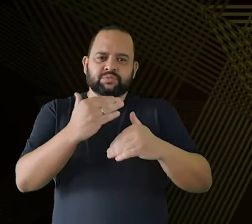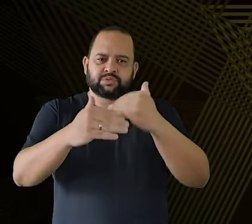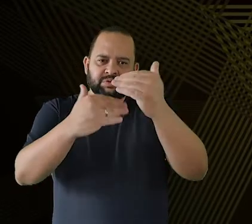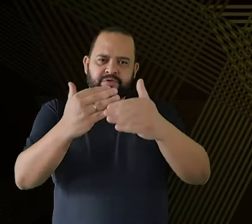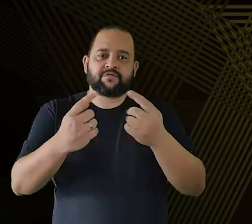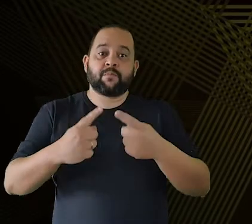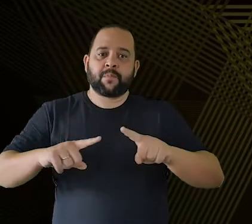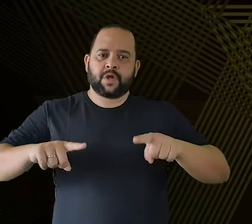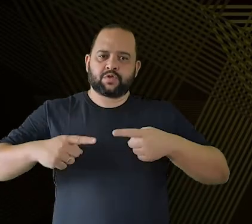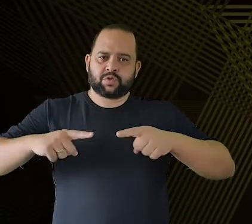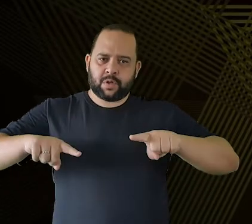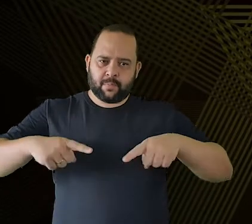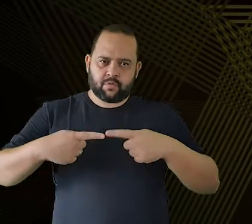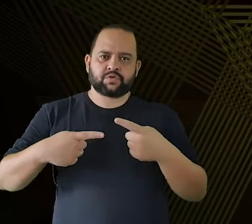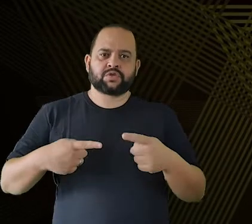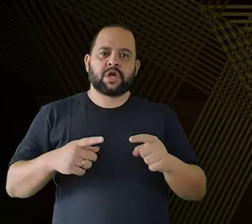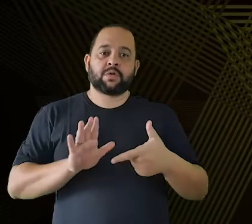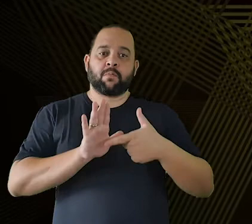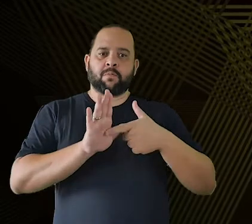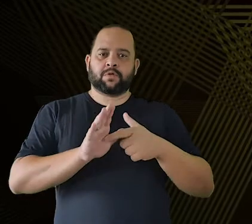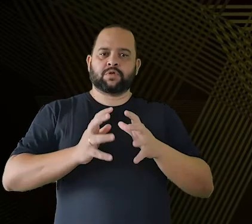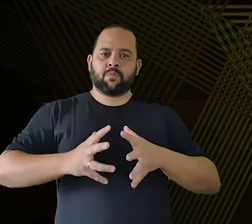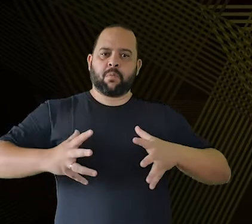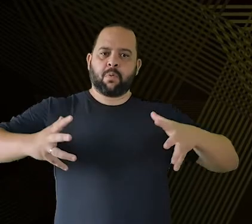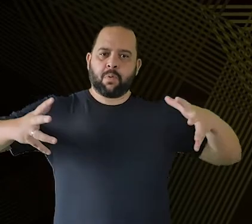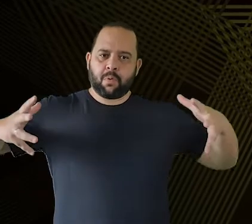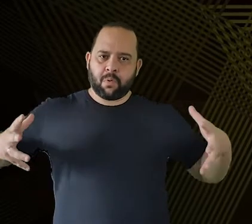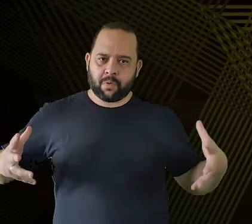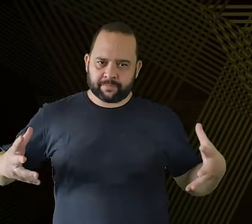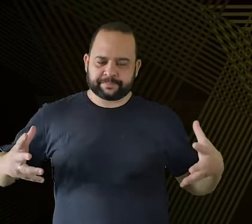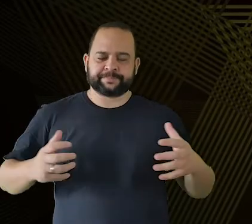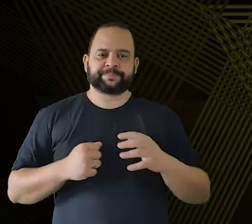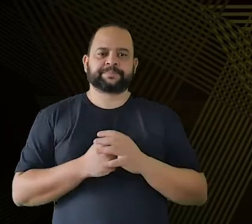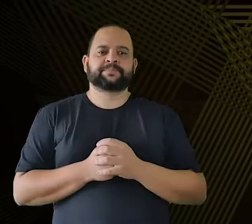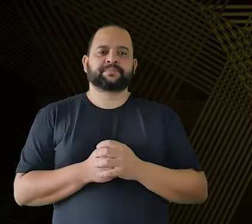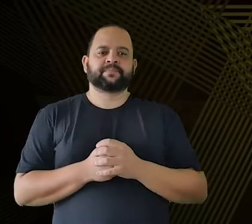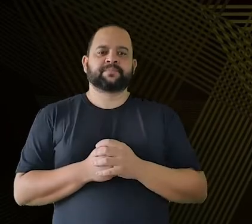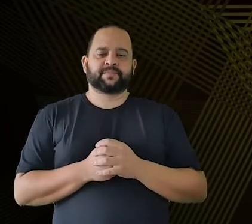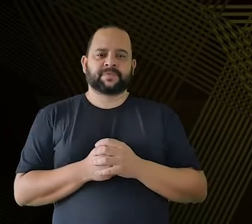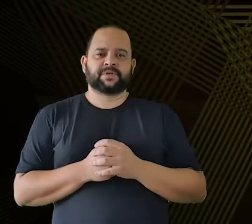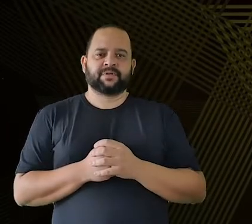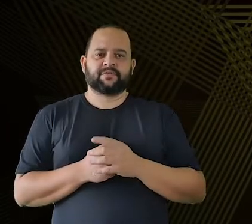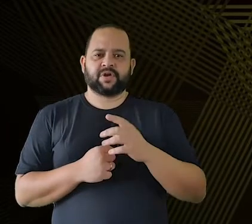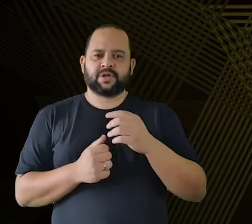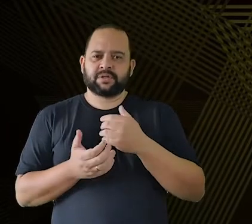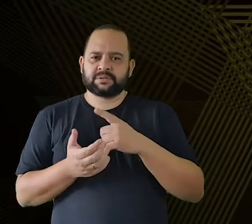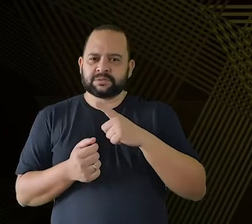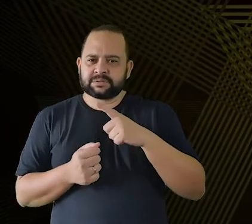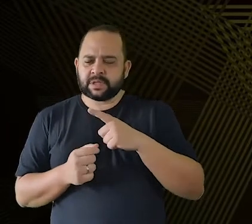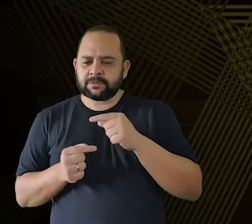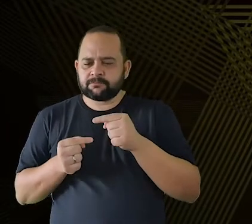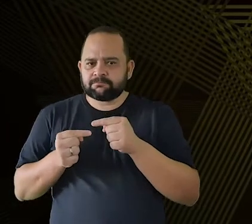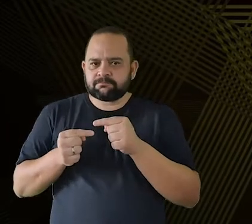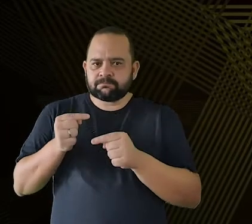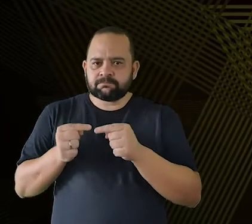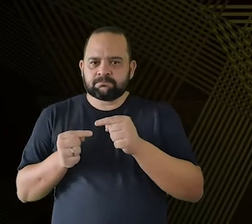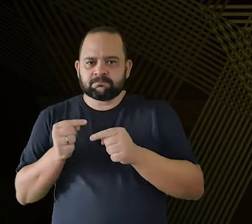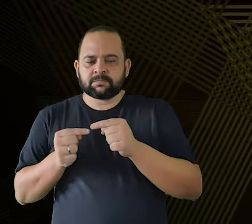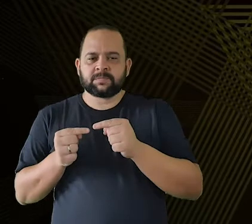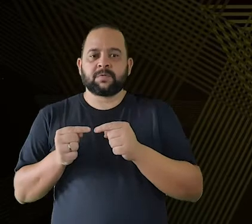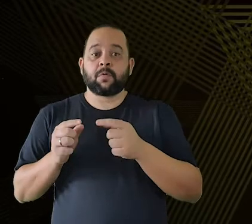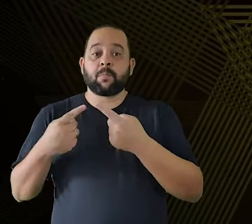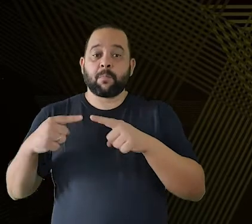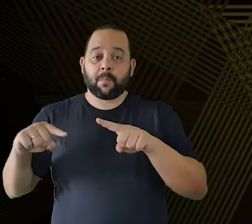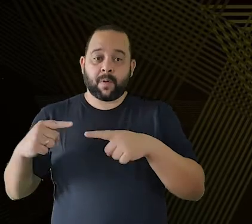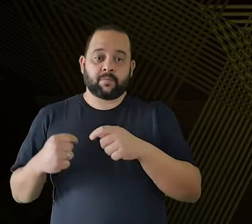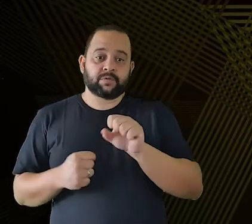desenvolvimento da música de concerto, ela foi fazendo pari-passo, ou foi dando um contraponto para a grande